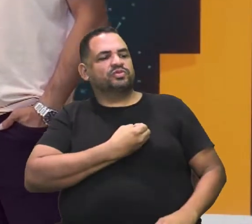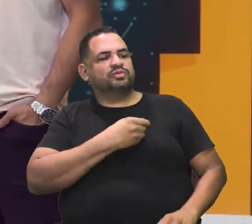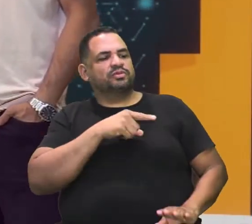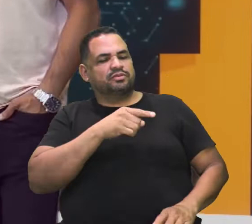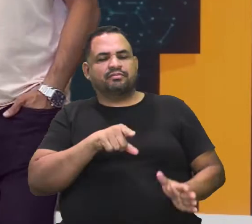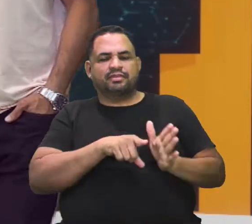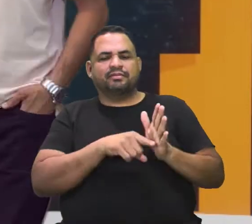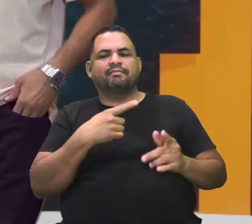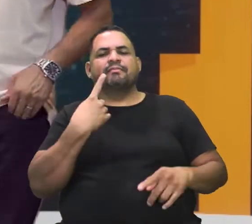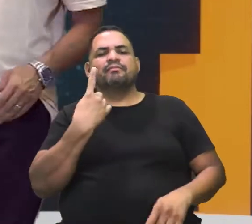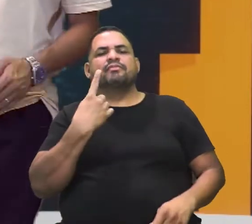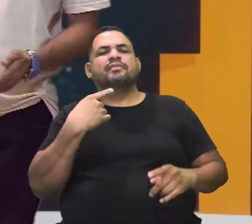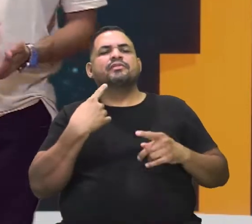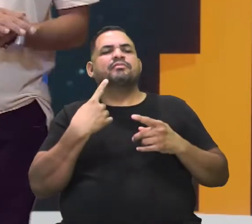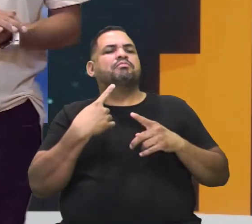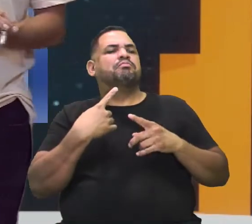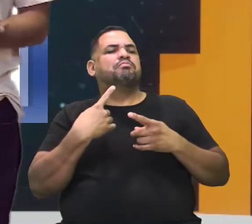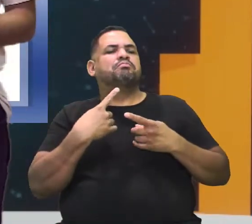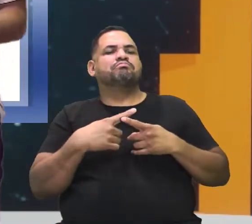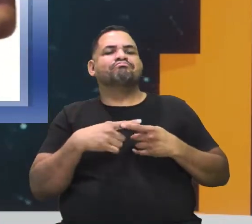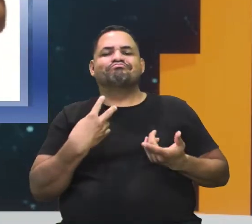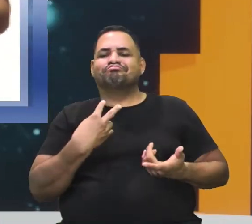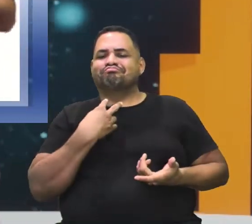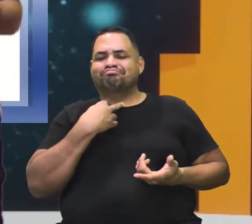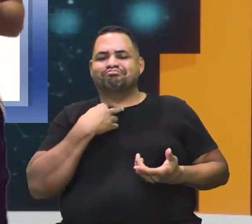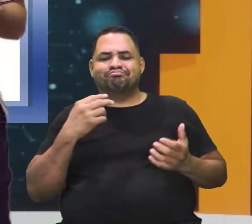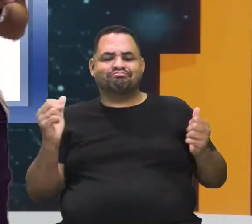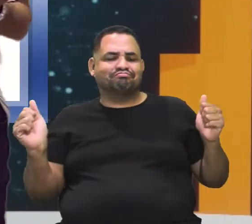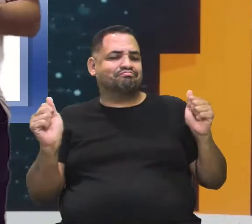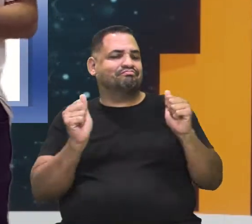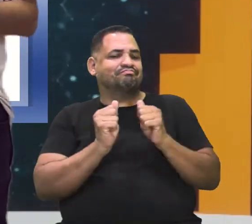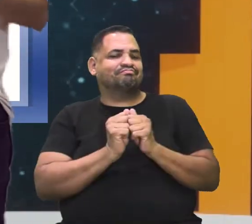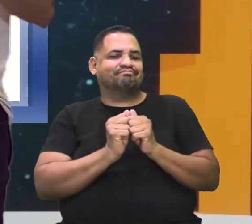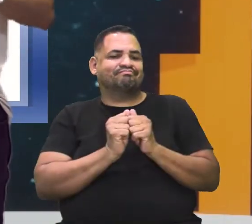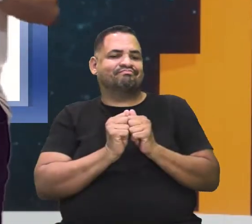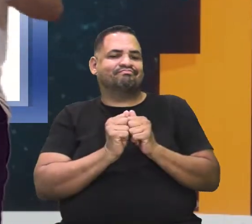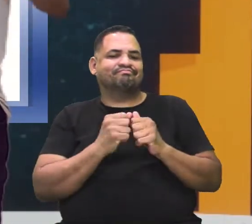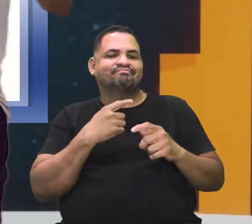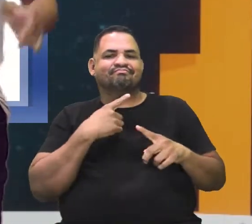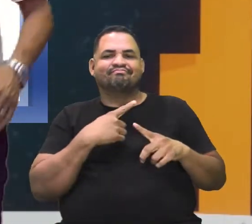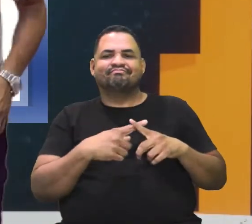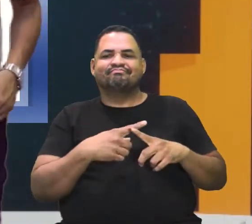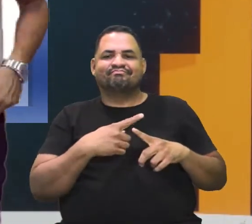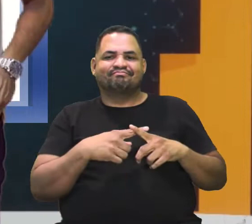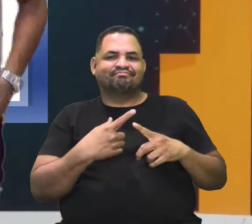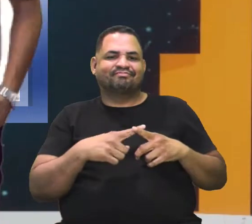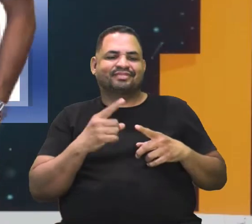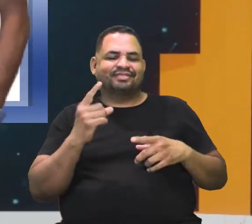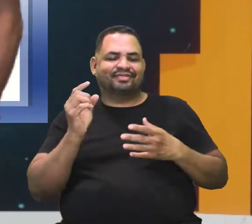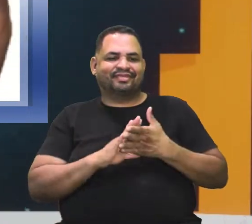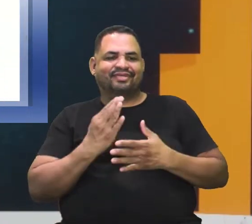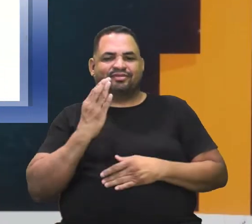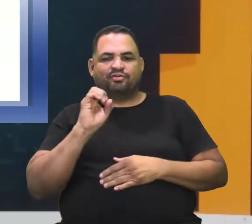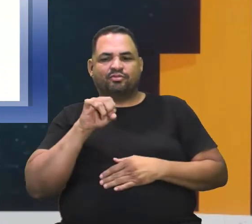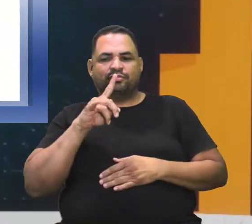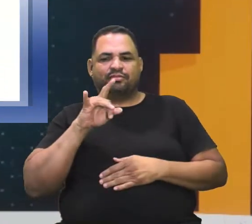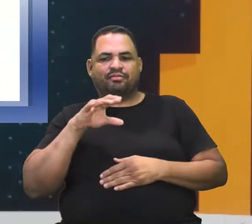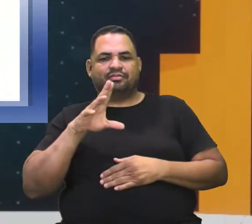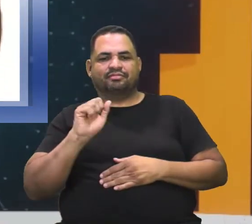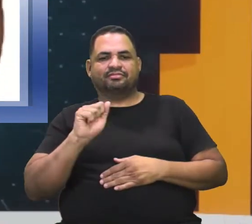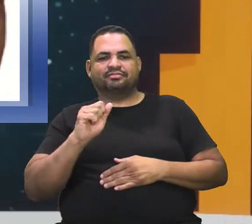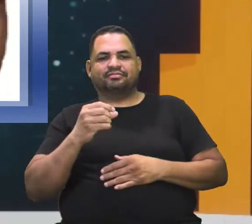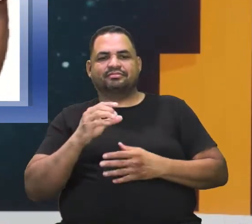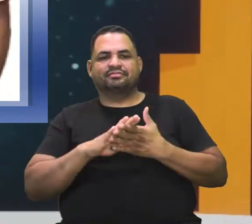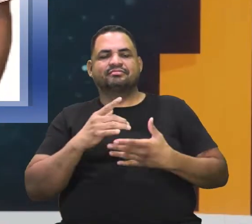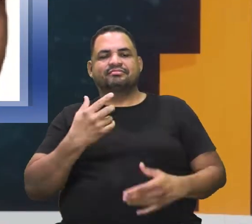-1 o porquê não podemos ficar juntos. E o -1 responde, é complexo. É complexo porque